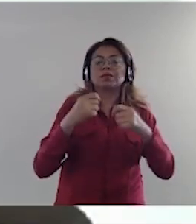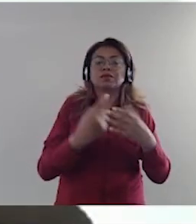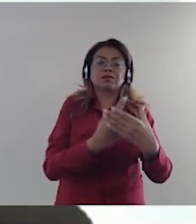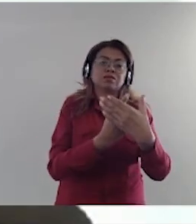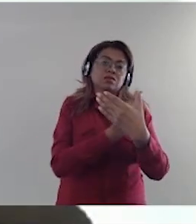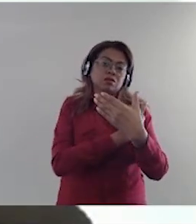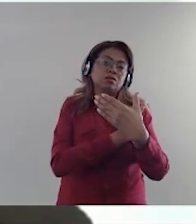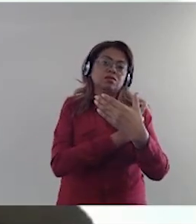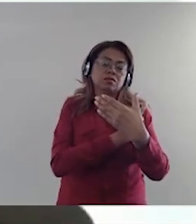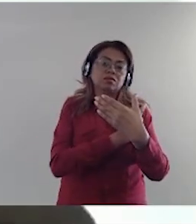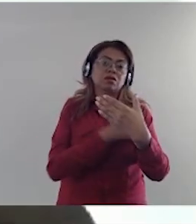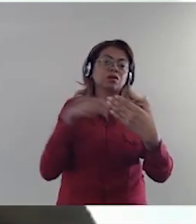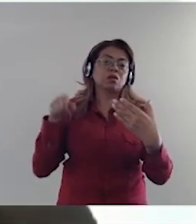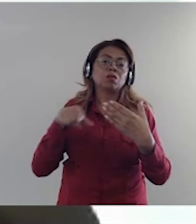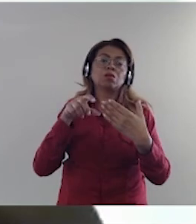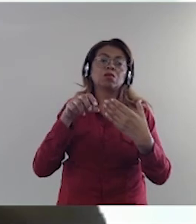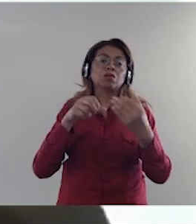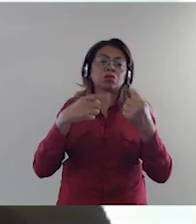social.